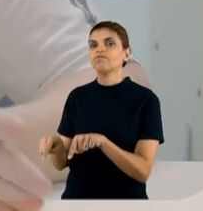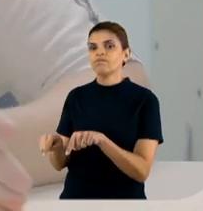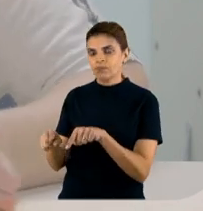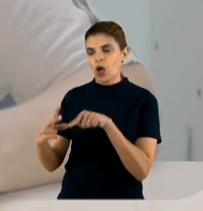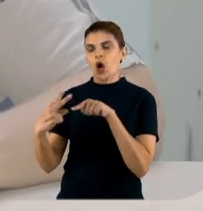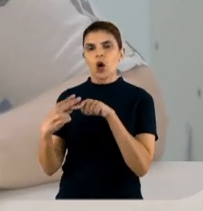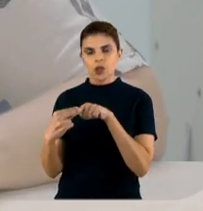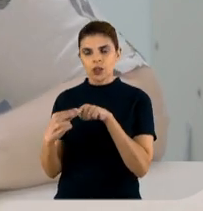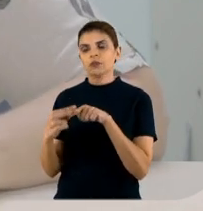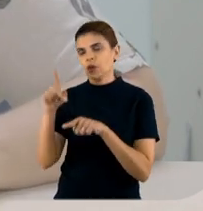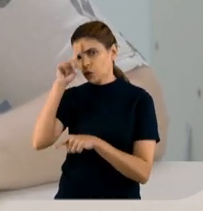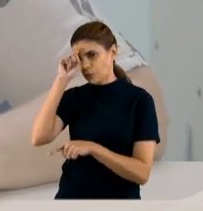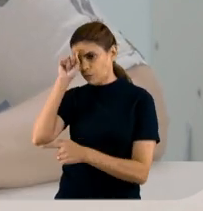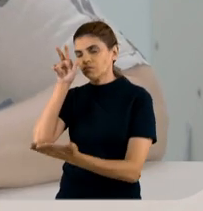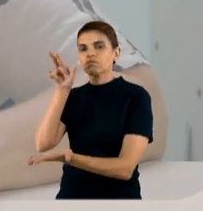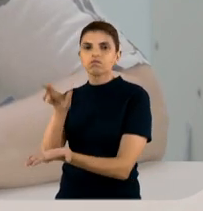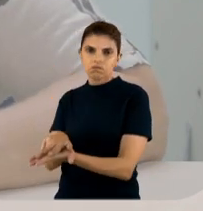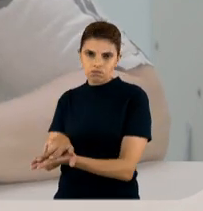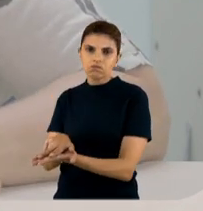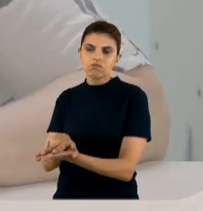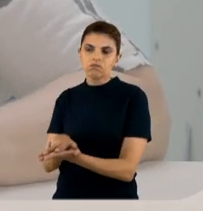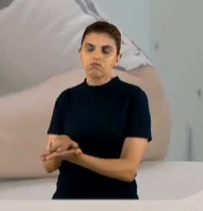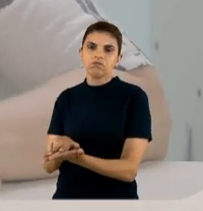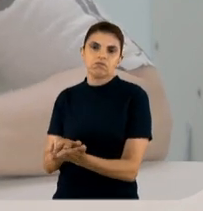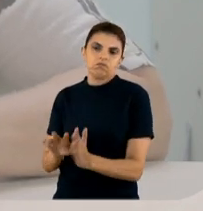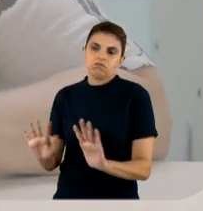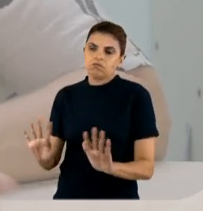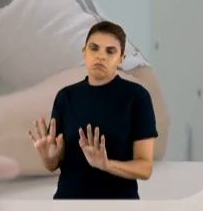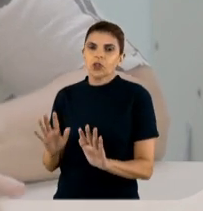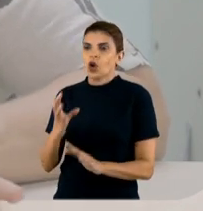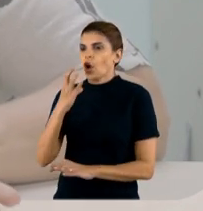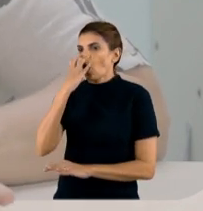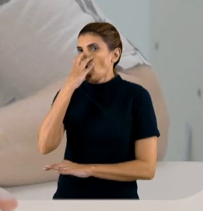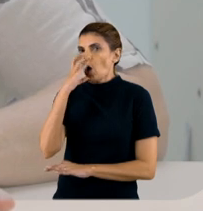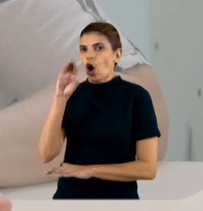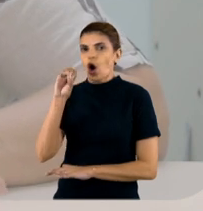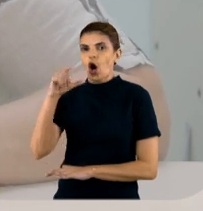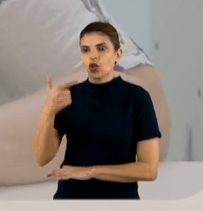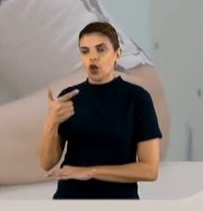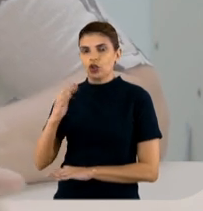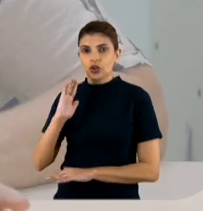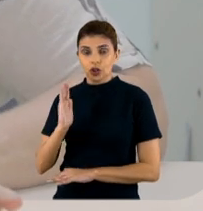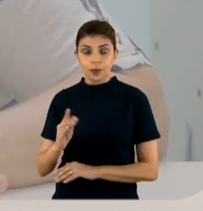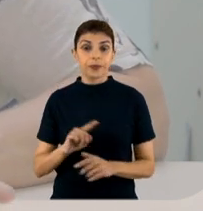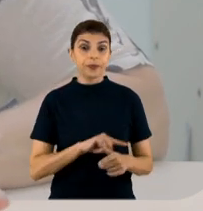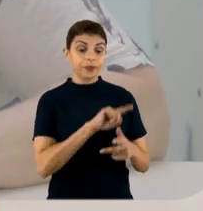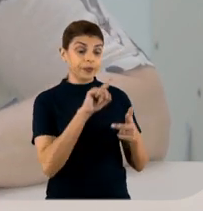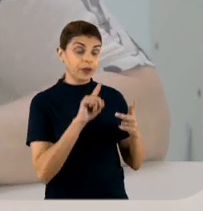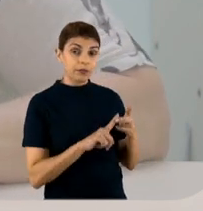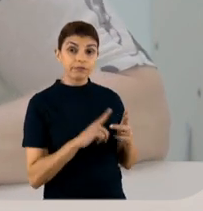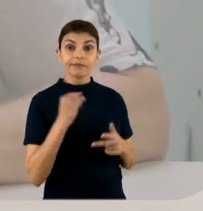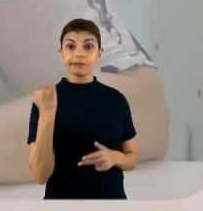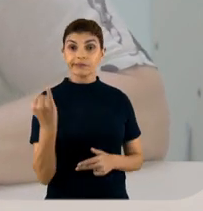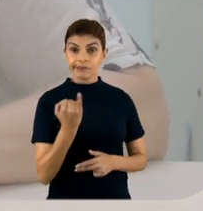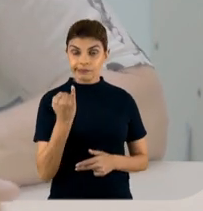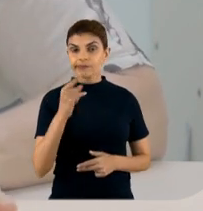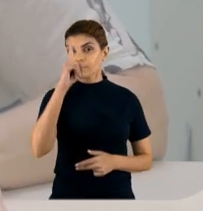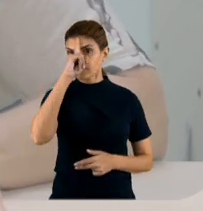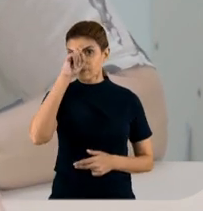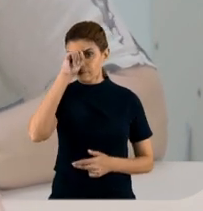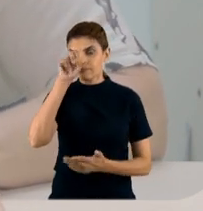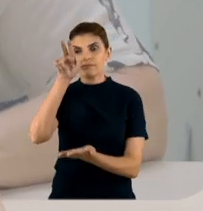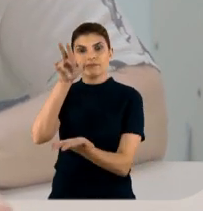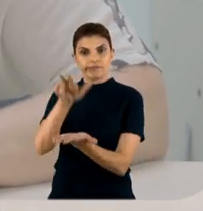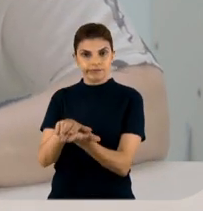pessoa e por isso você vai interná-la mesmo que ela ainda não precise nem de ficar com oxigênio direto um outro critério importante paraa